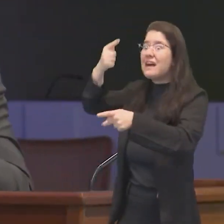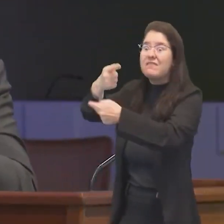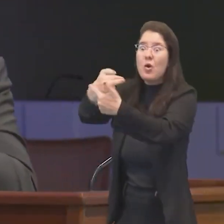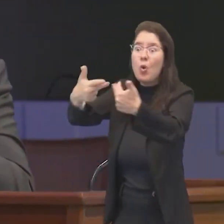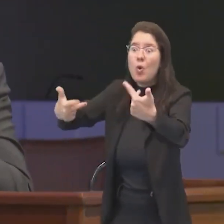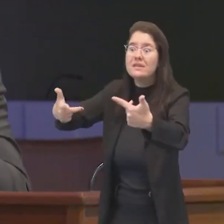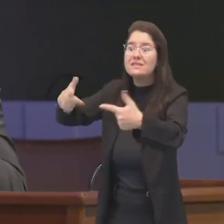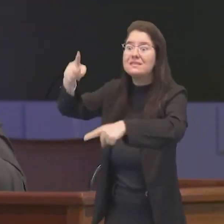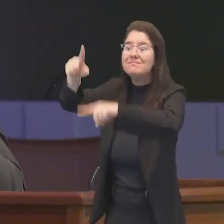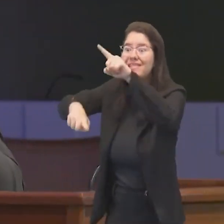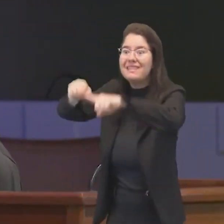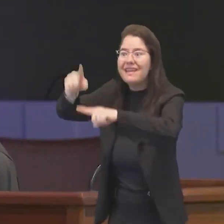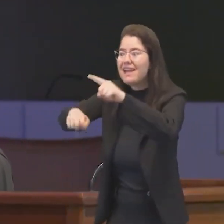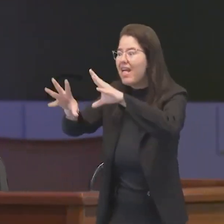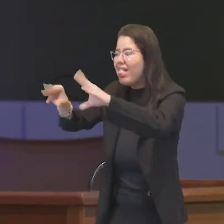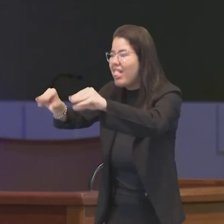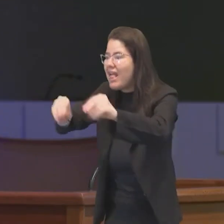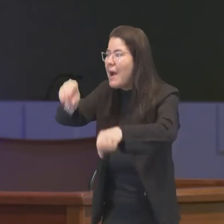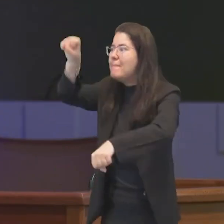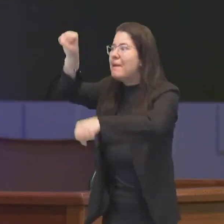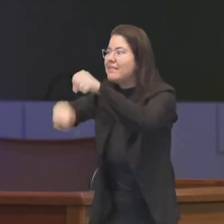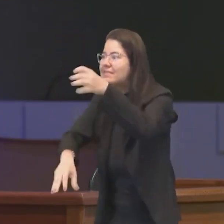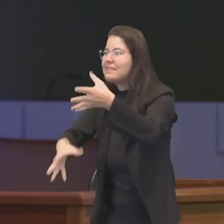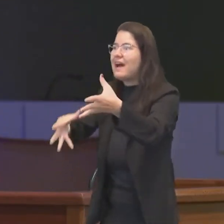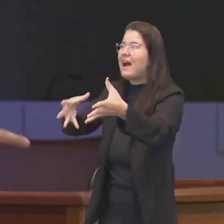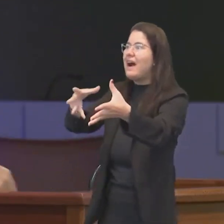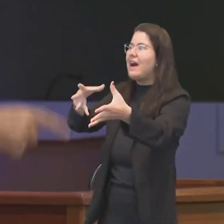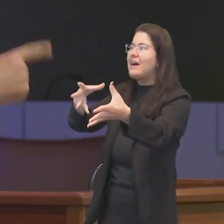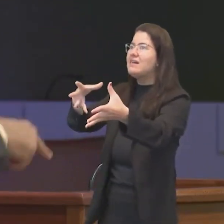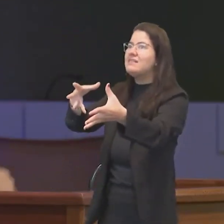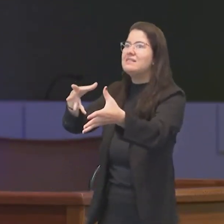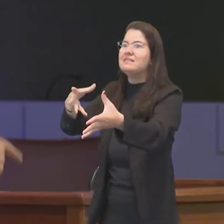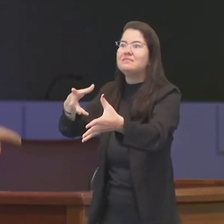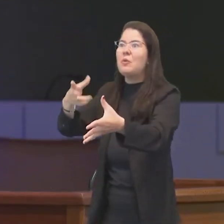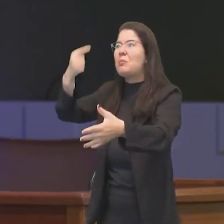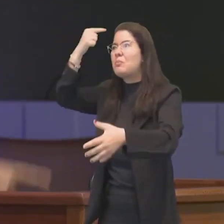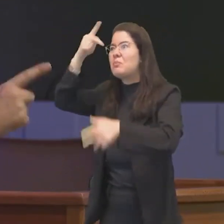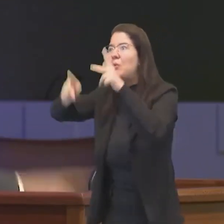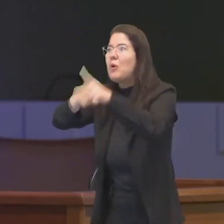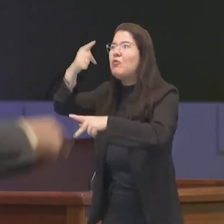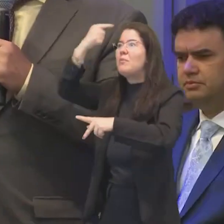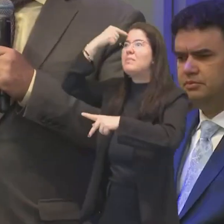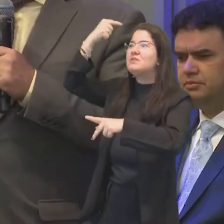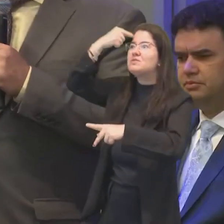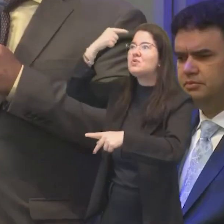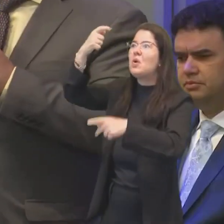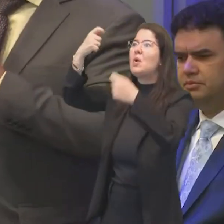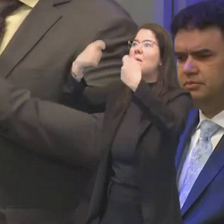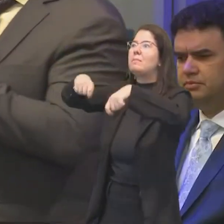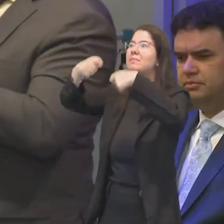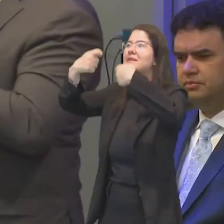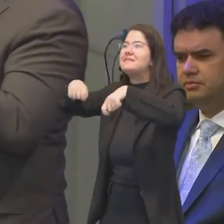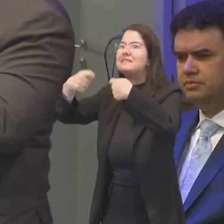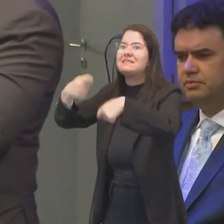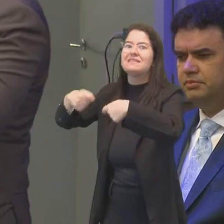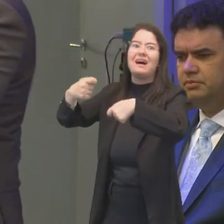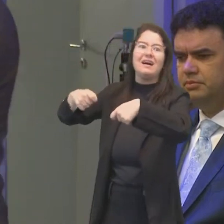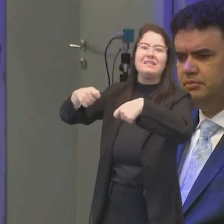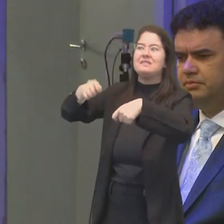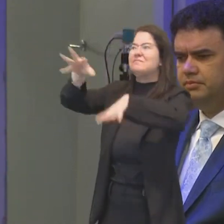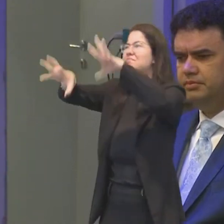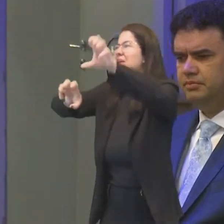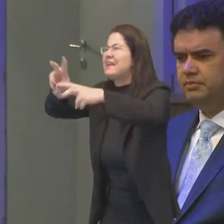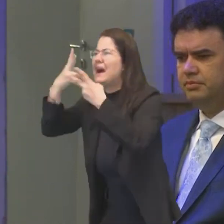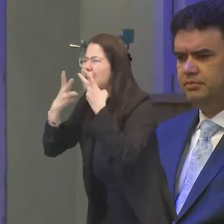vezes, vai mandar a gente recitar tantas vezes, terei que repetir isso, ao invés de 1, 2 animais, ao invés de